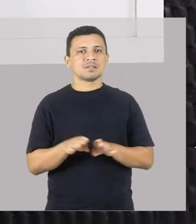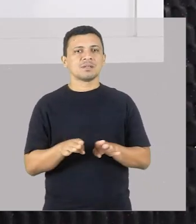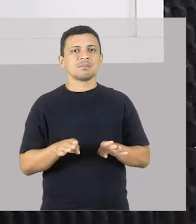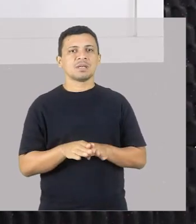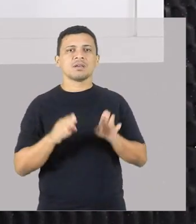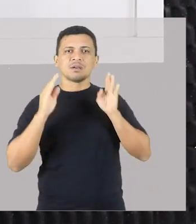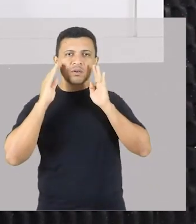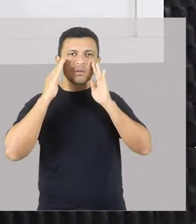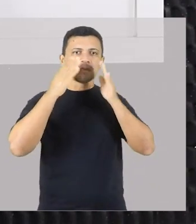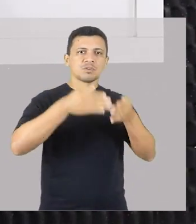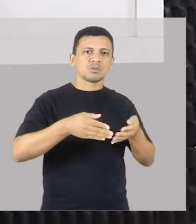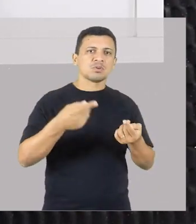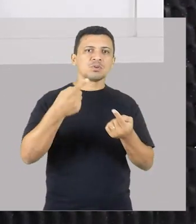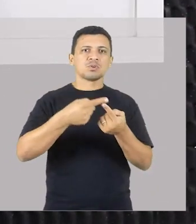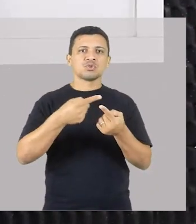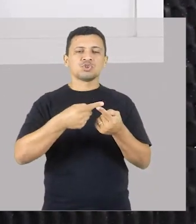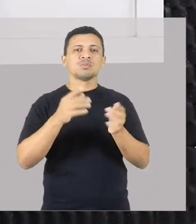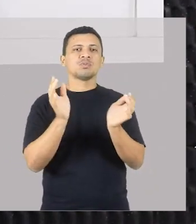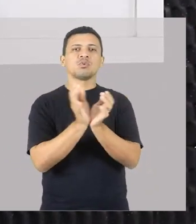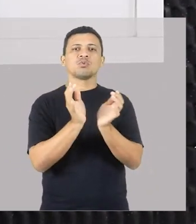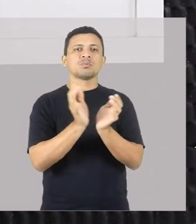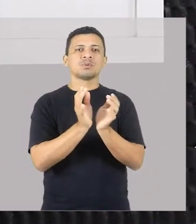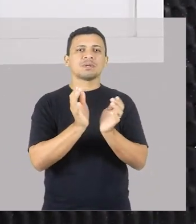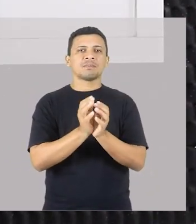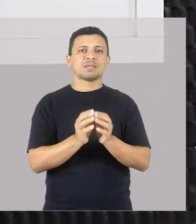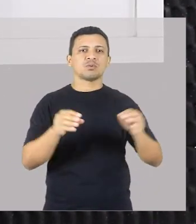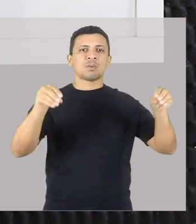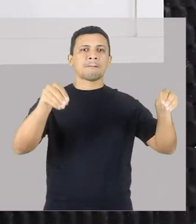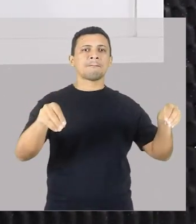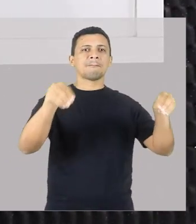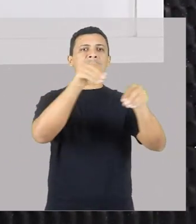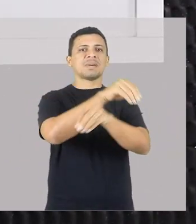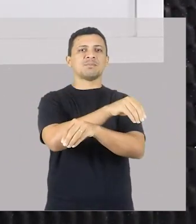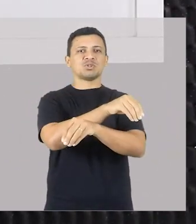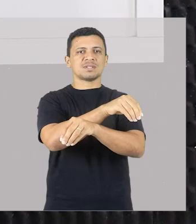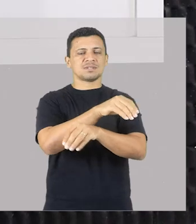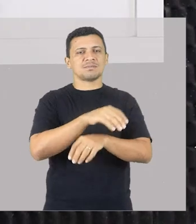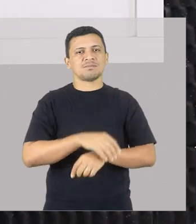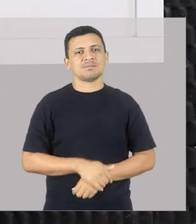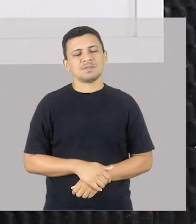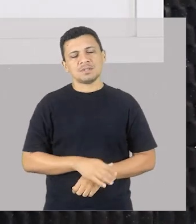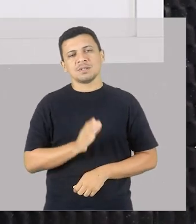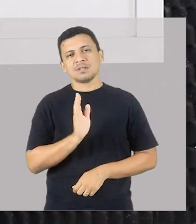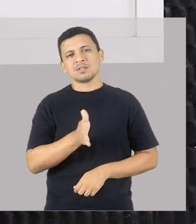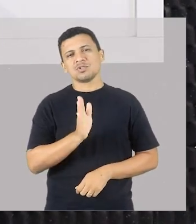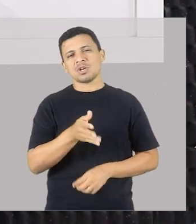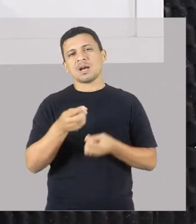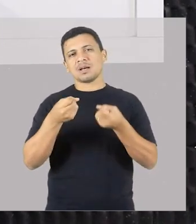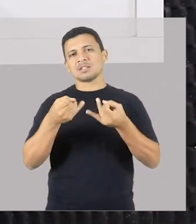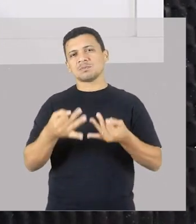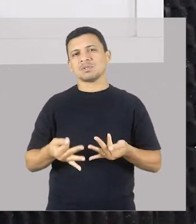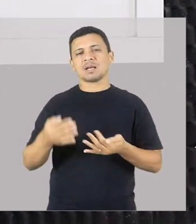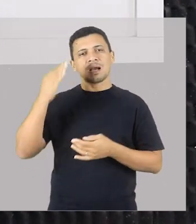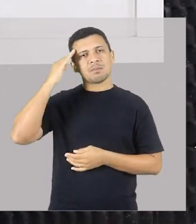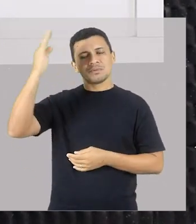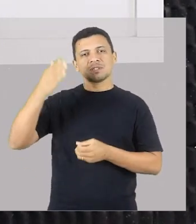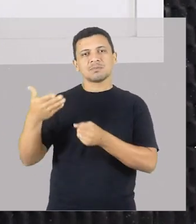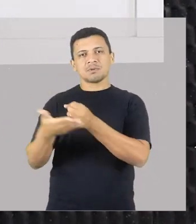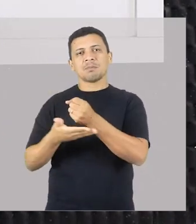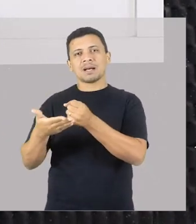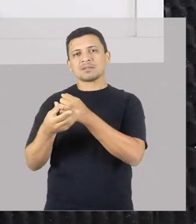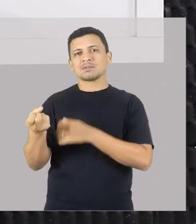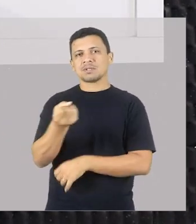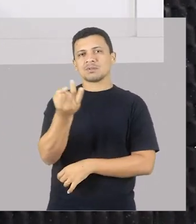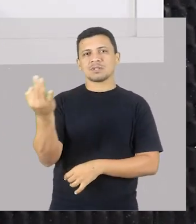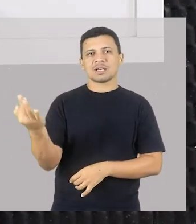especificamente o tipo de agrupamento chamado de permutação, tá? Vimos já vídeo falando de princípio fundamental da contagem,